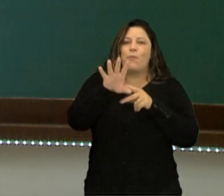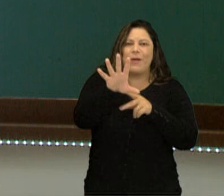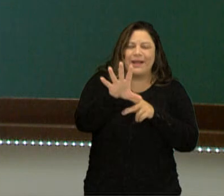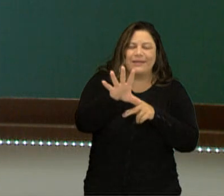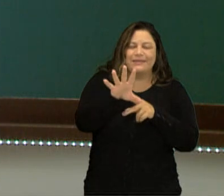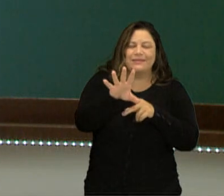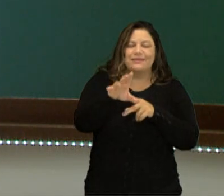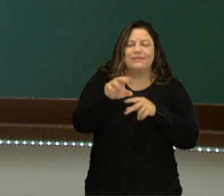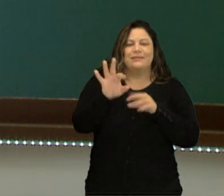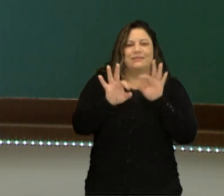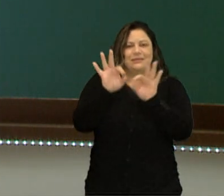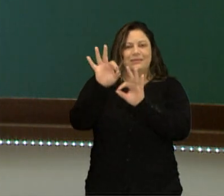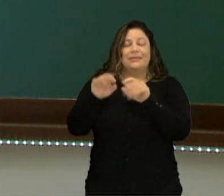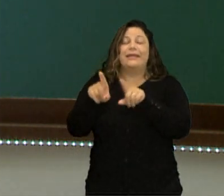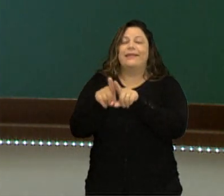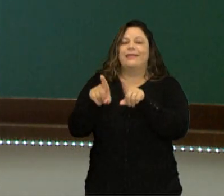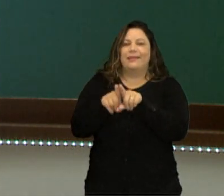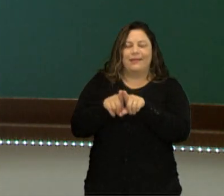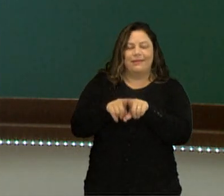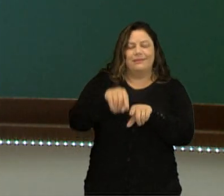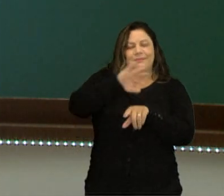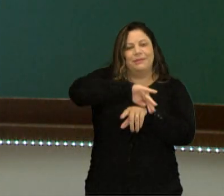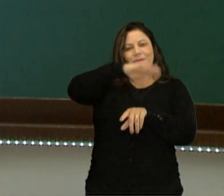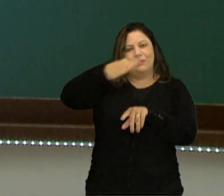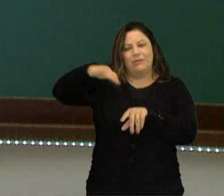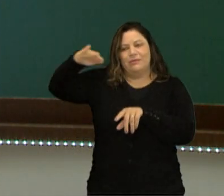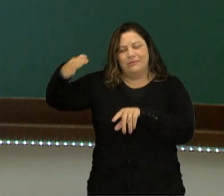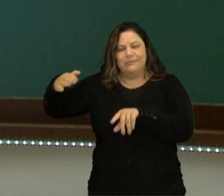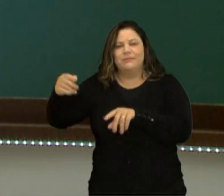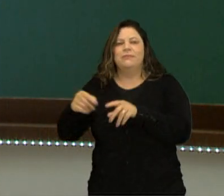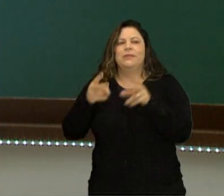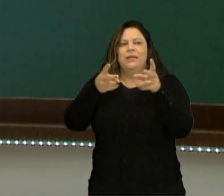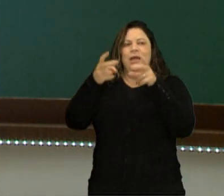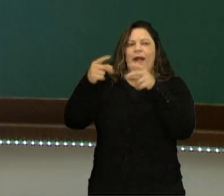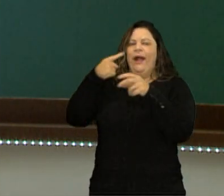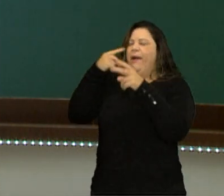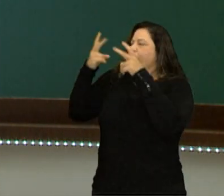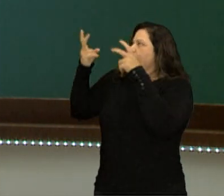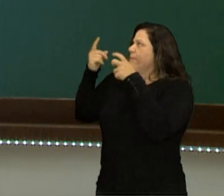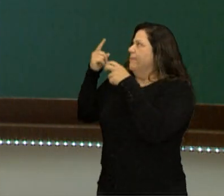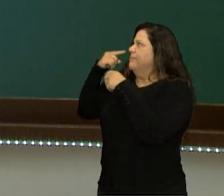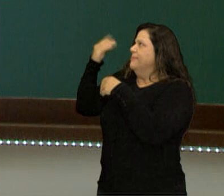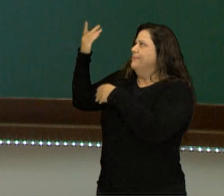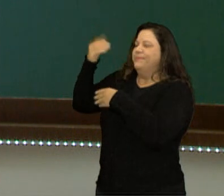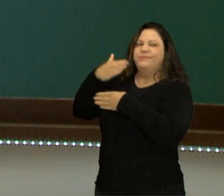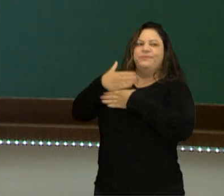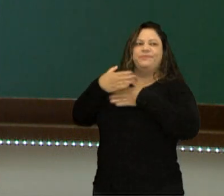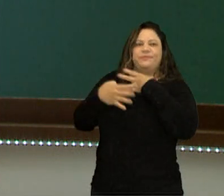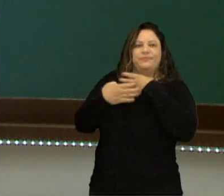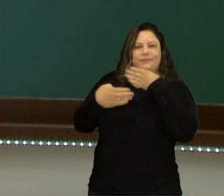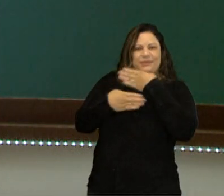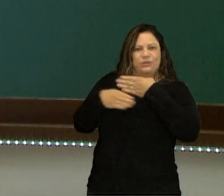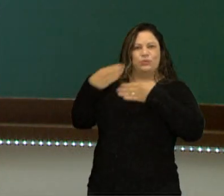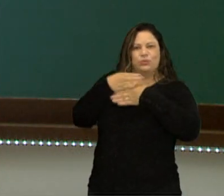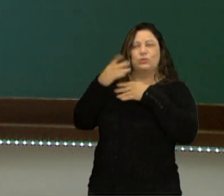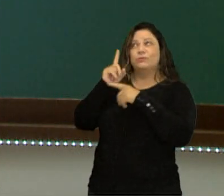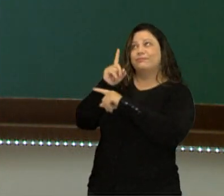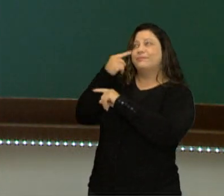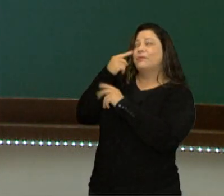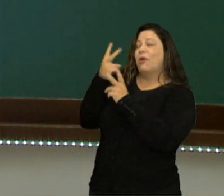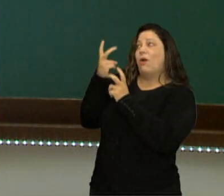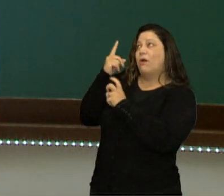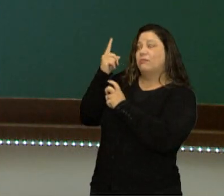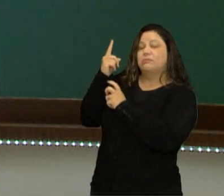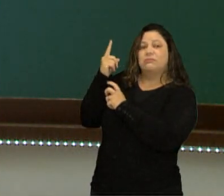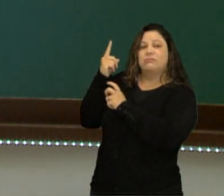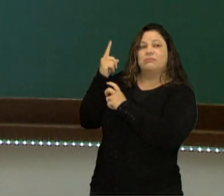se comporta como uma onda? Então, pessoal, olha só, atualmente a luz, ela tem